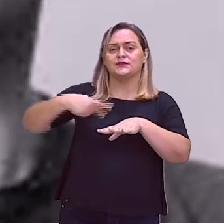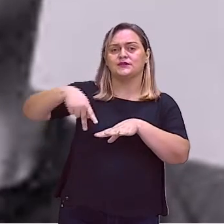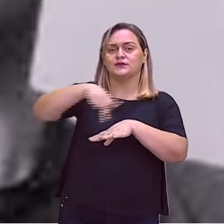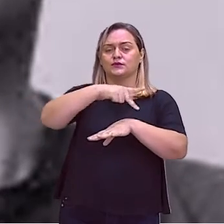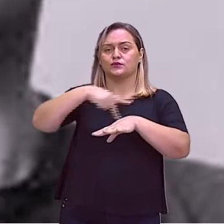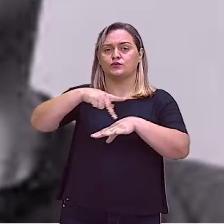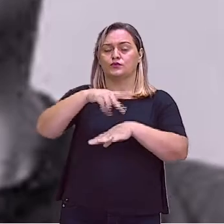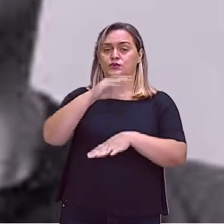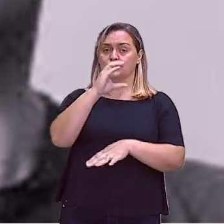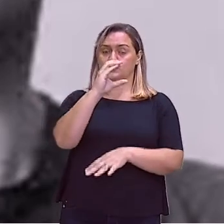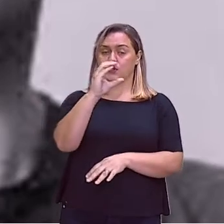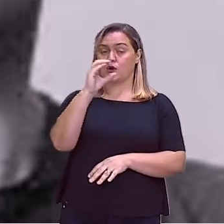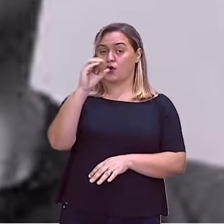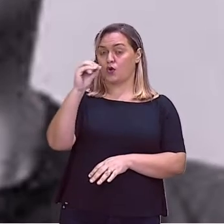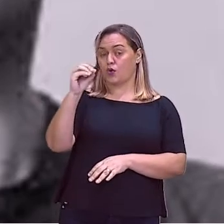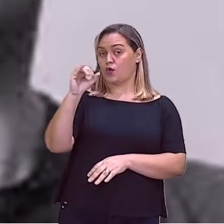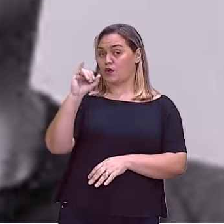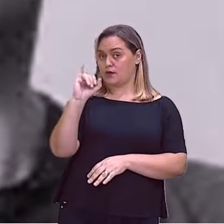COI, o COI.